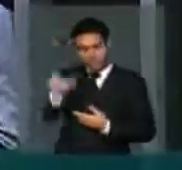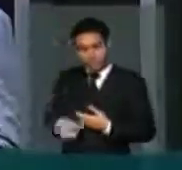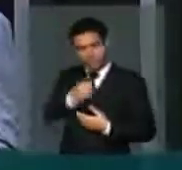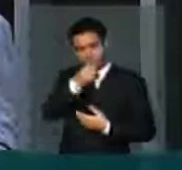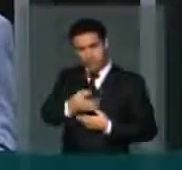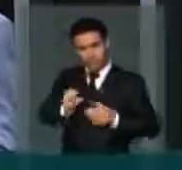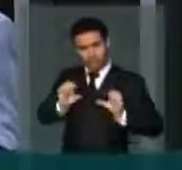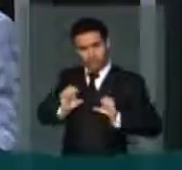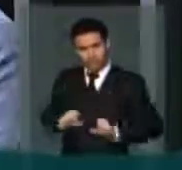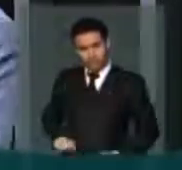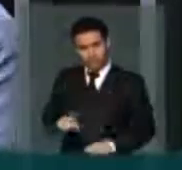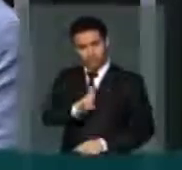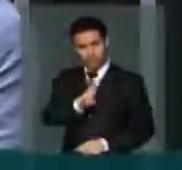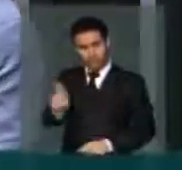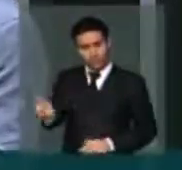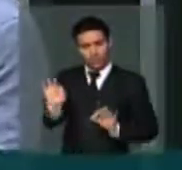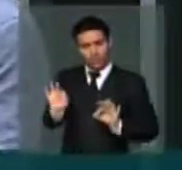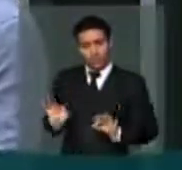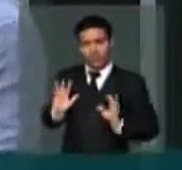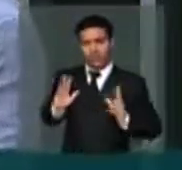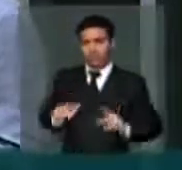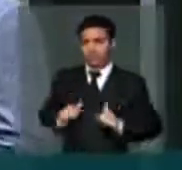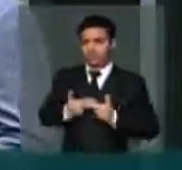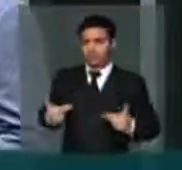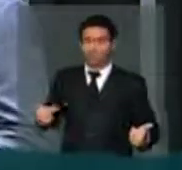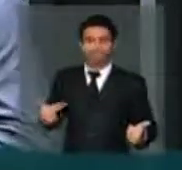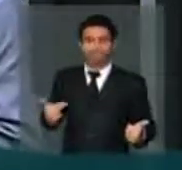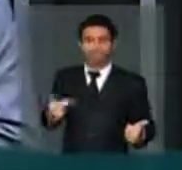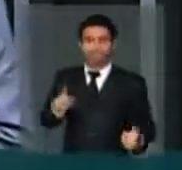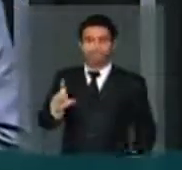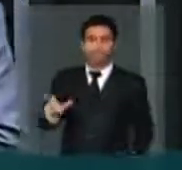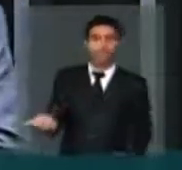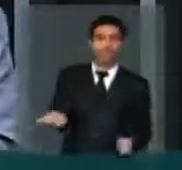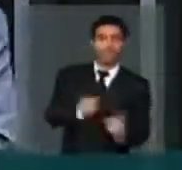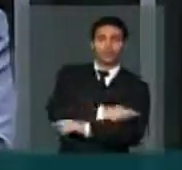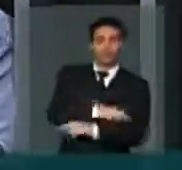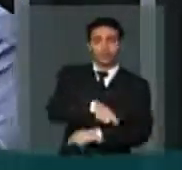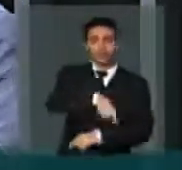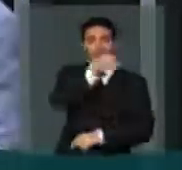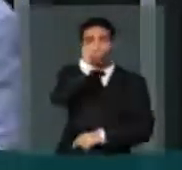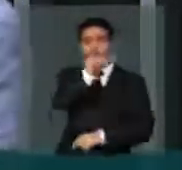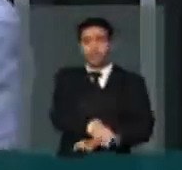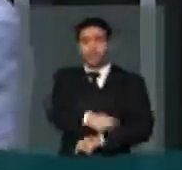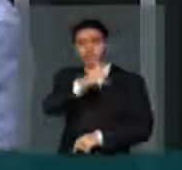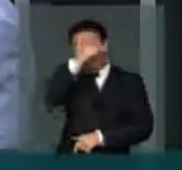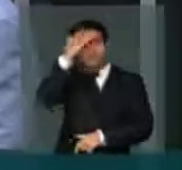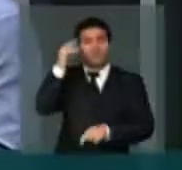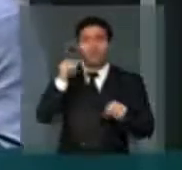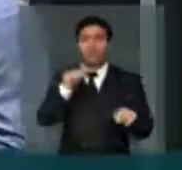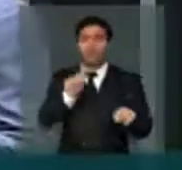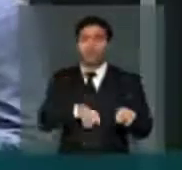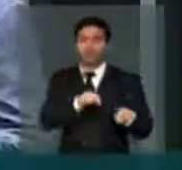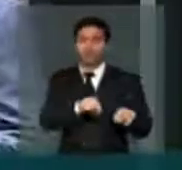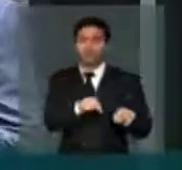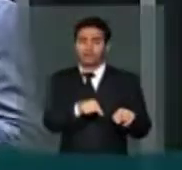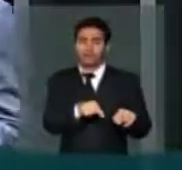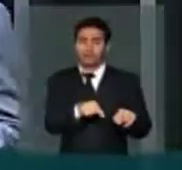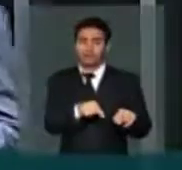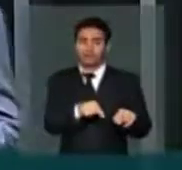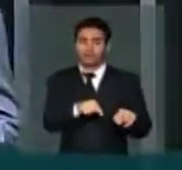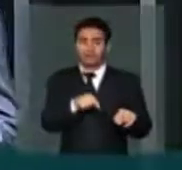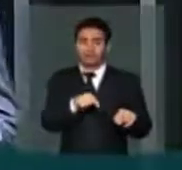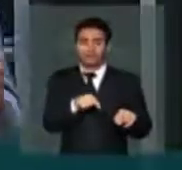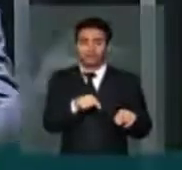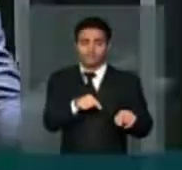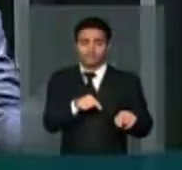nome limpo na praça, me escolhe um cidadão que foi responsável, no